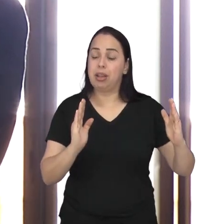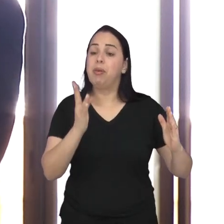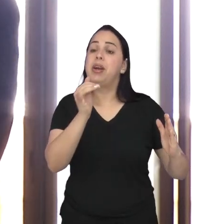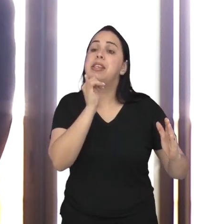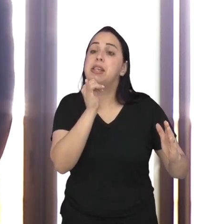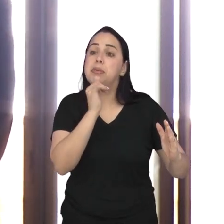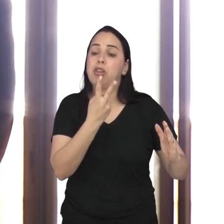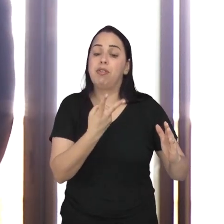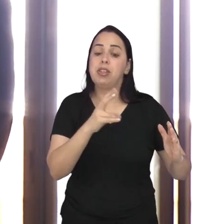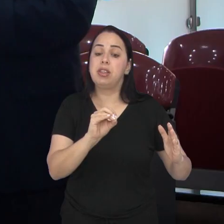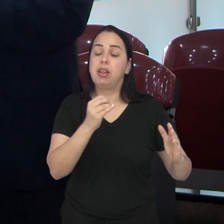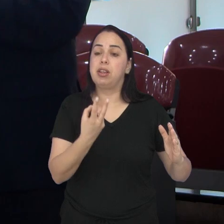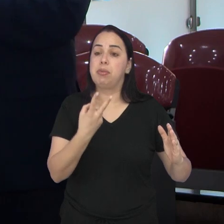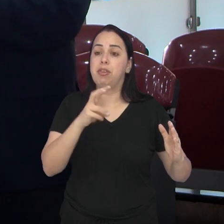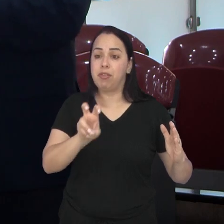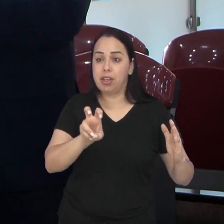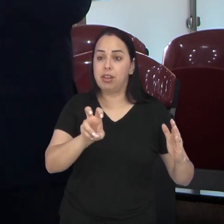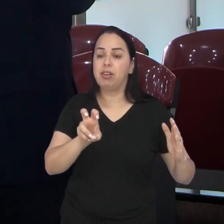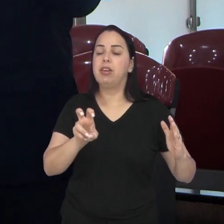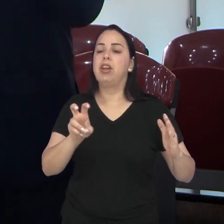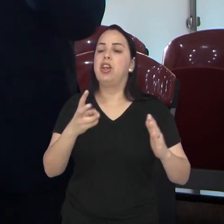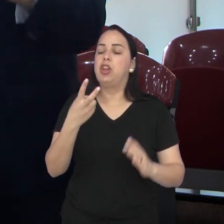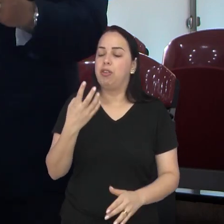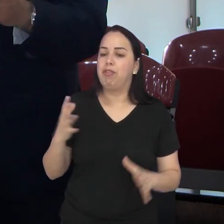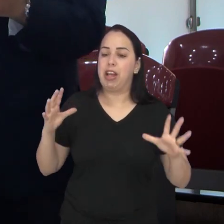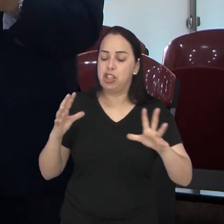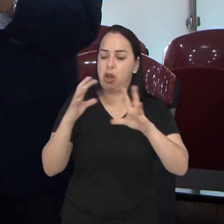em 2025 nós vamos celebrar